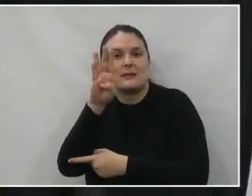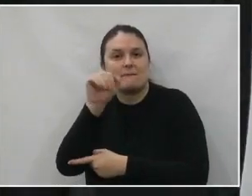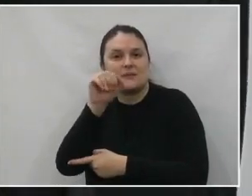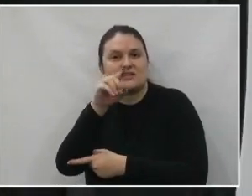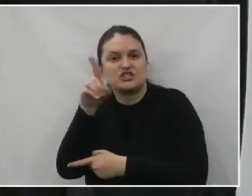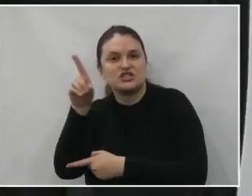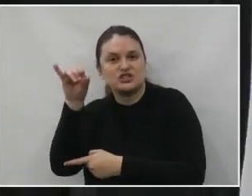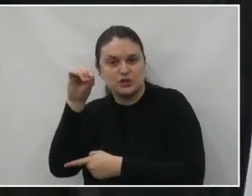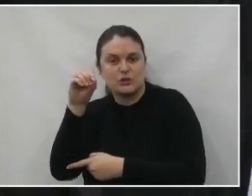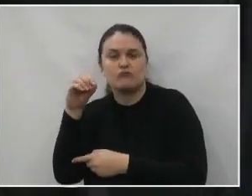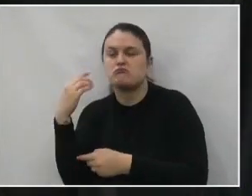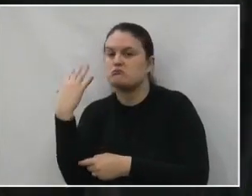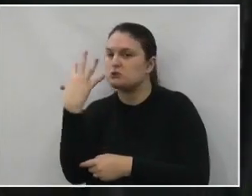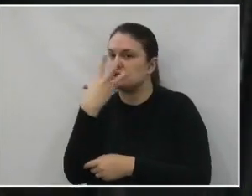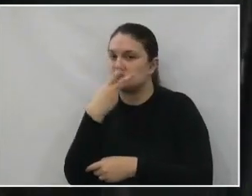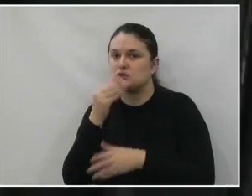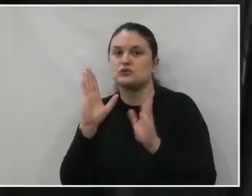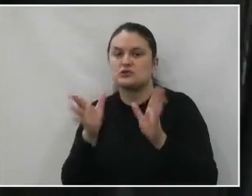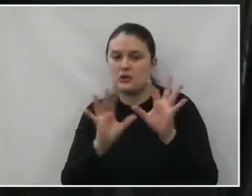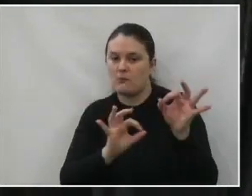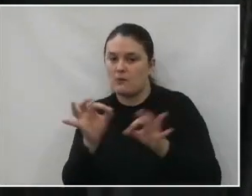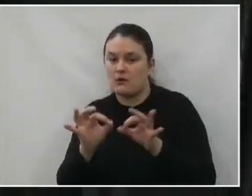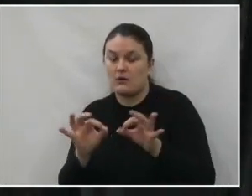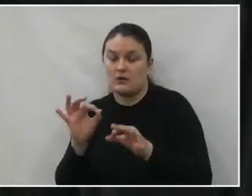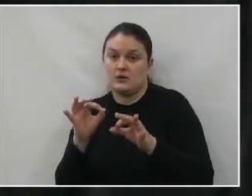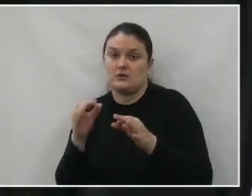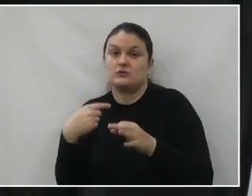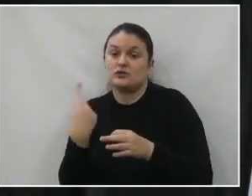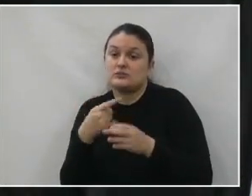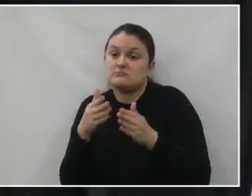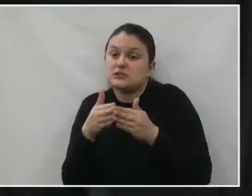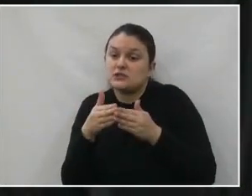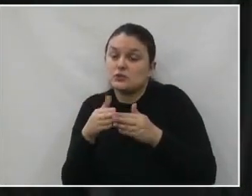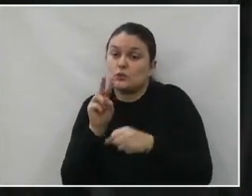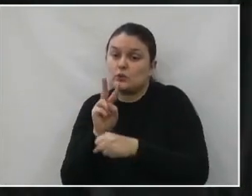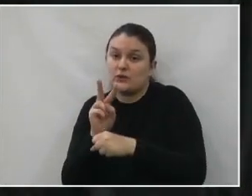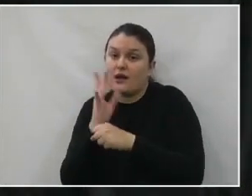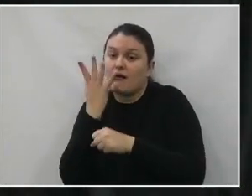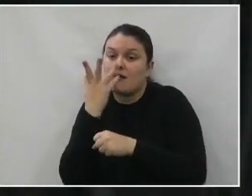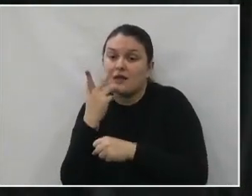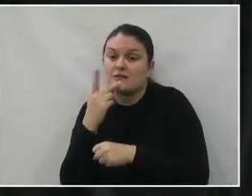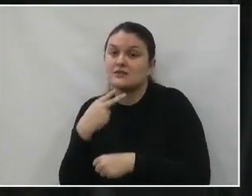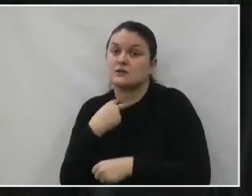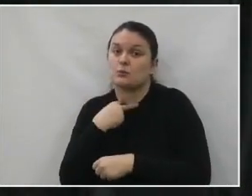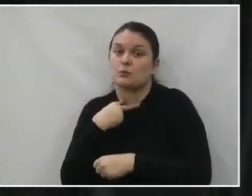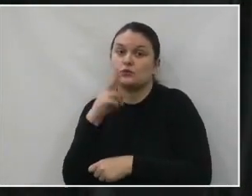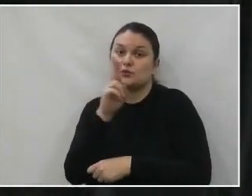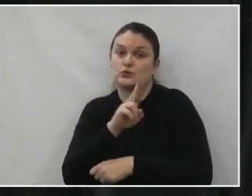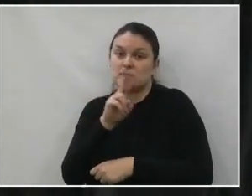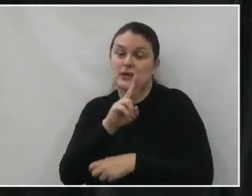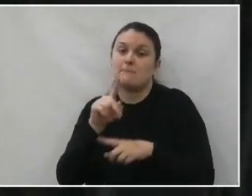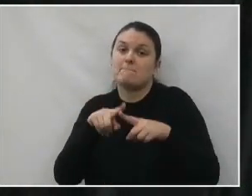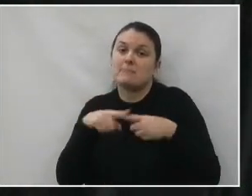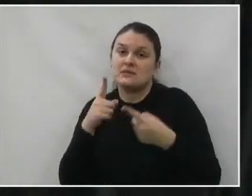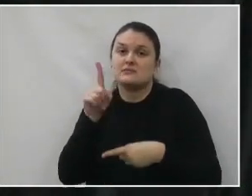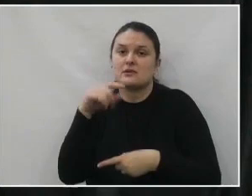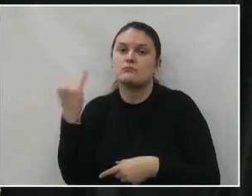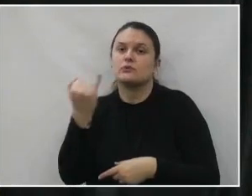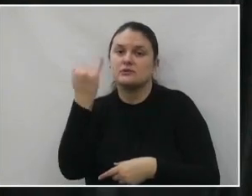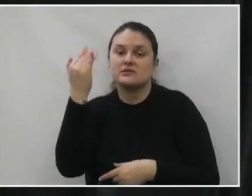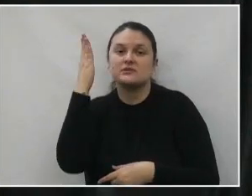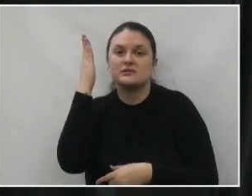num momento de isolamento social, as crianças não podem utilizar, mas sempre é importante saber que já